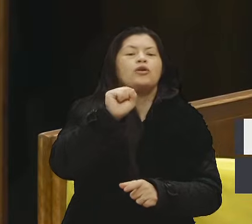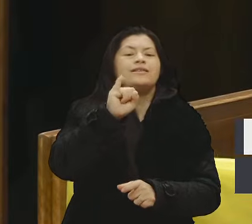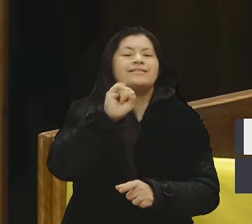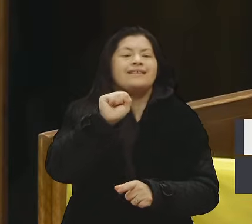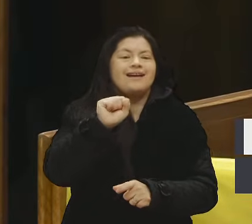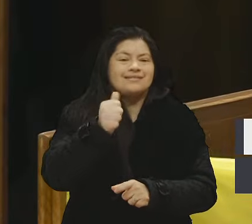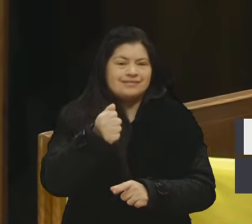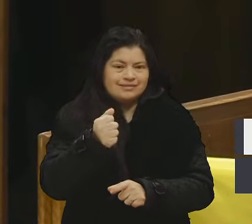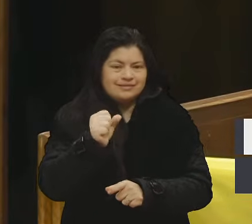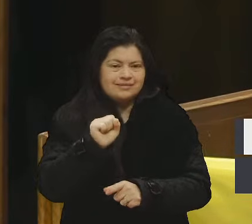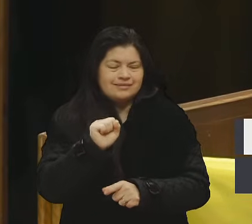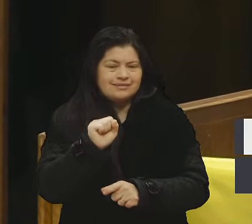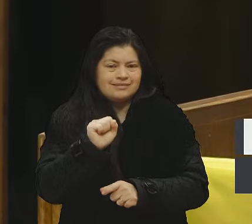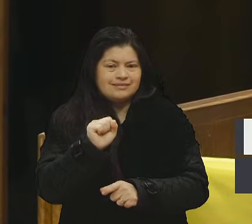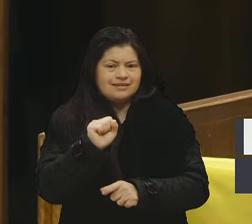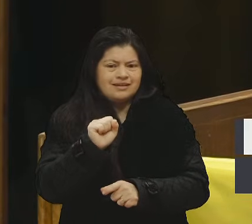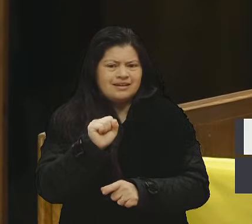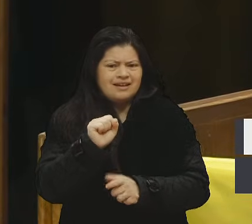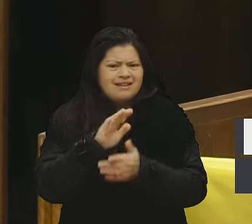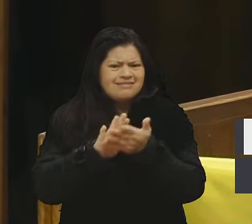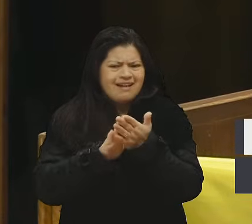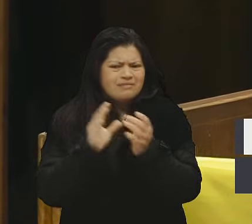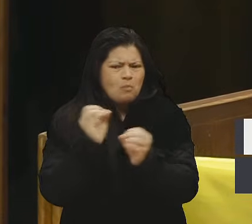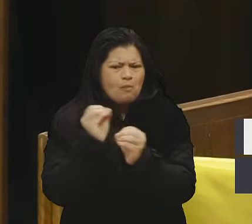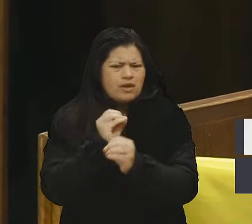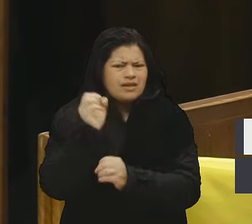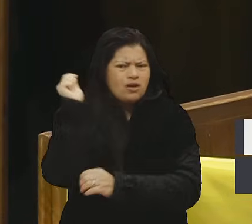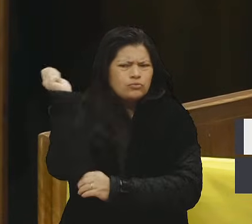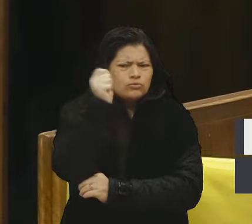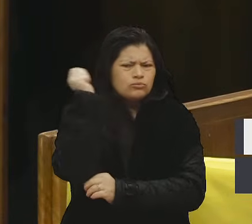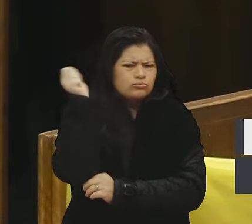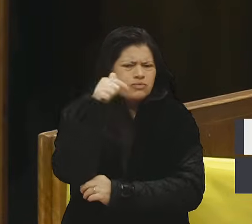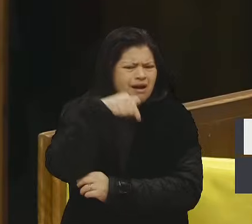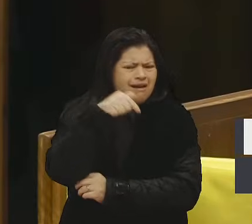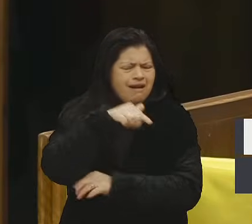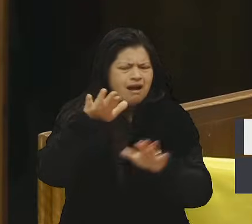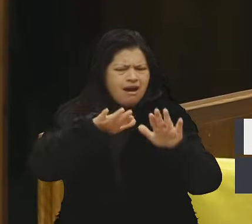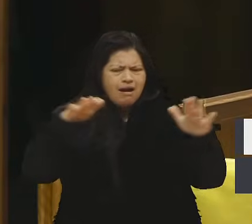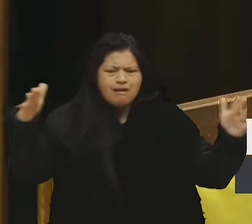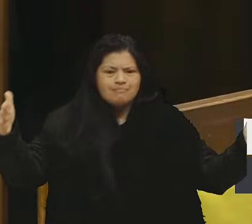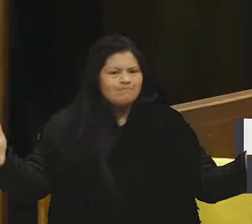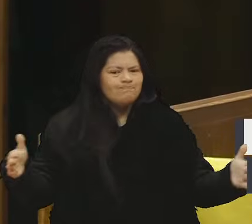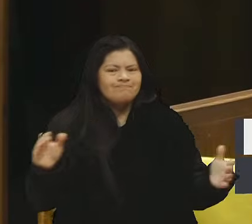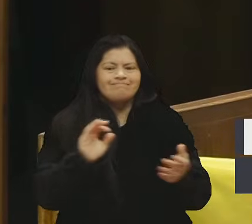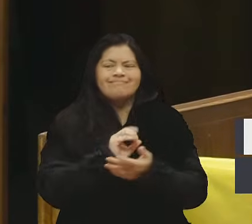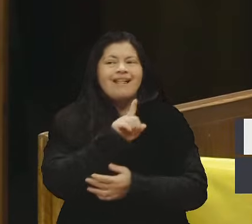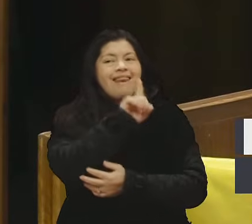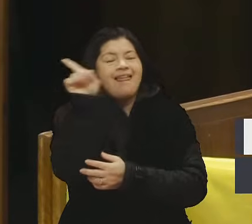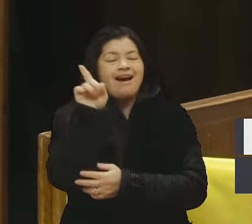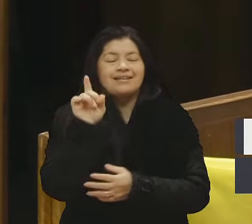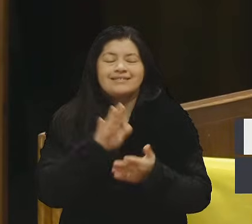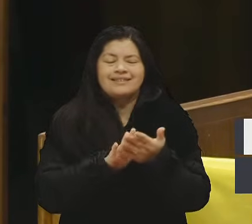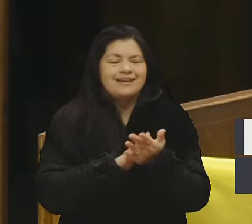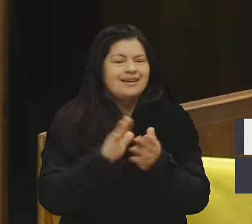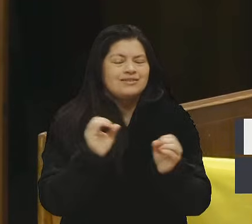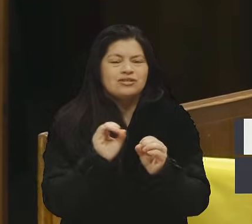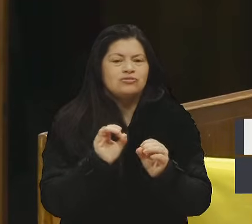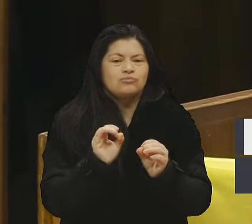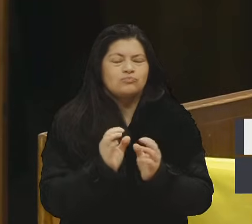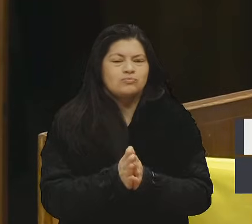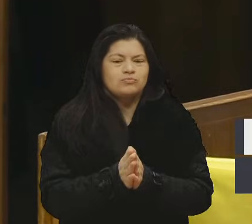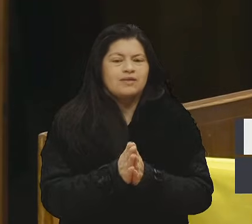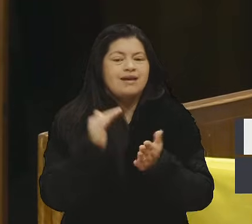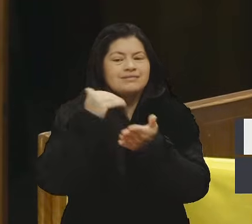ninguém do Rio Grande do Sul compondo a mesa. A secretária sequer ficou todo o período, porque tinha